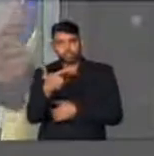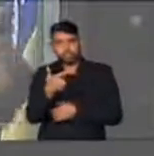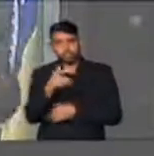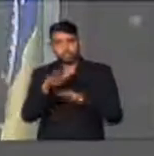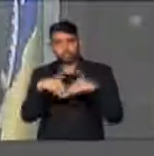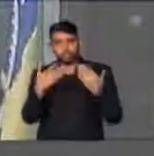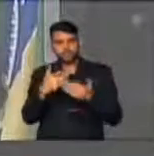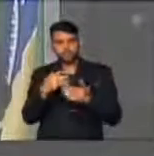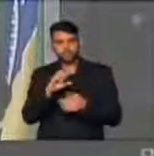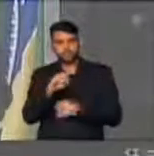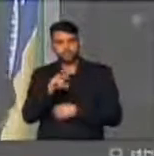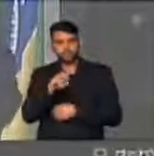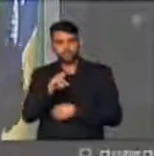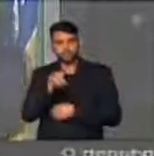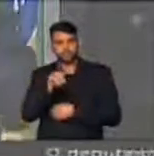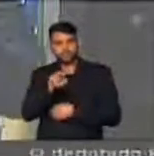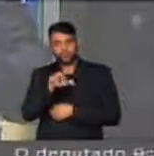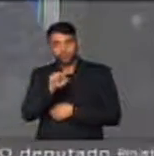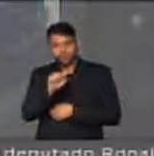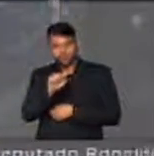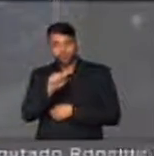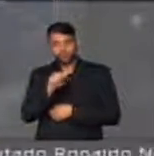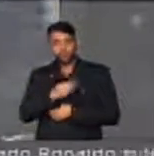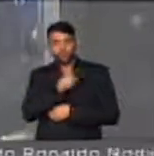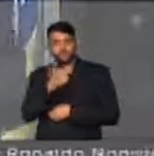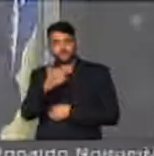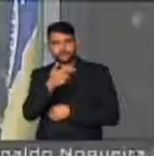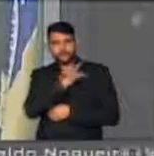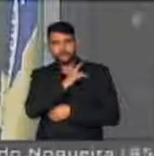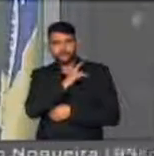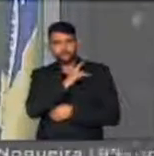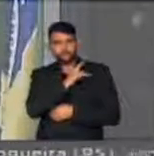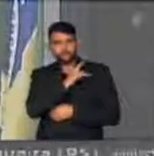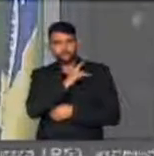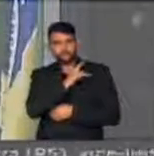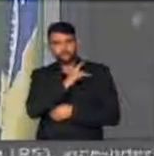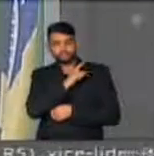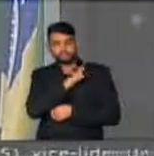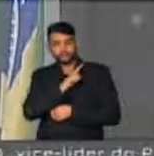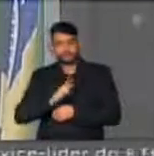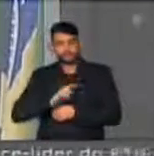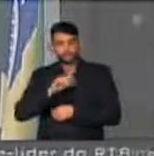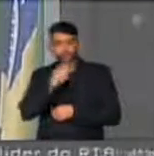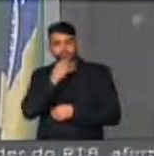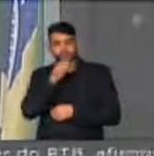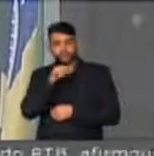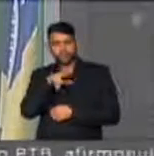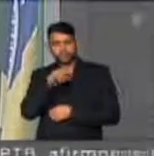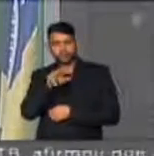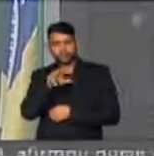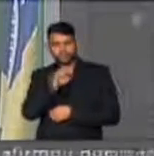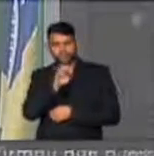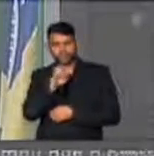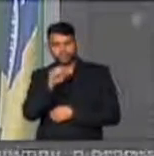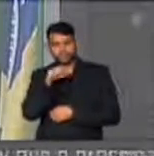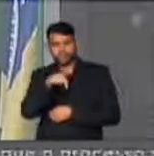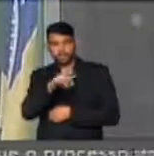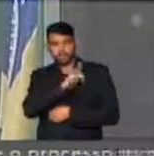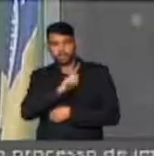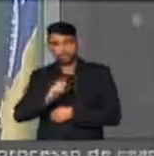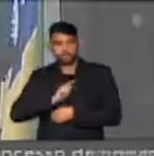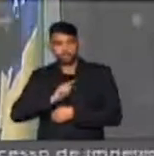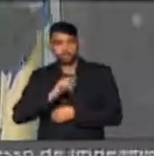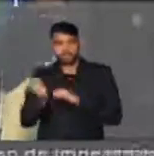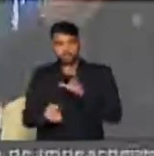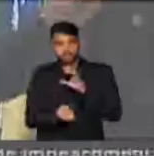do então Olívio Dutra, que era vice-governado pelo Miguel Rosseto. Nesse governo,